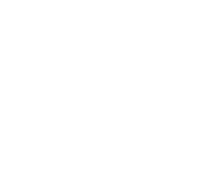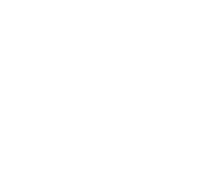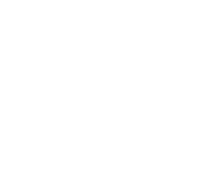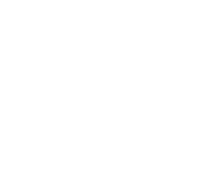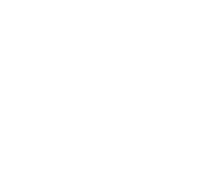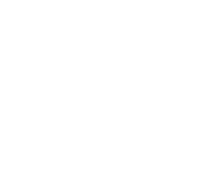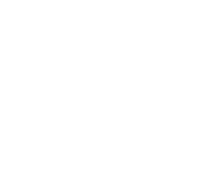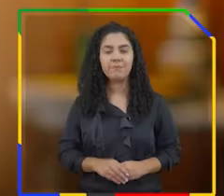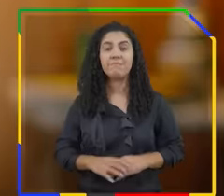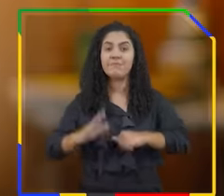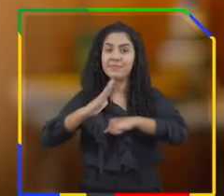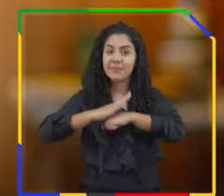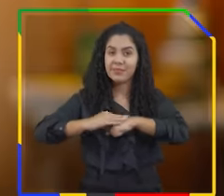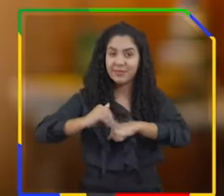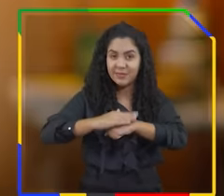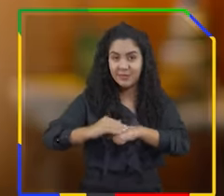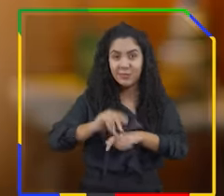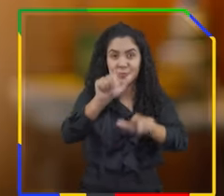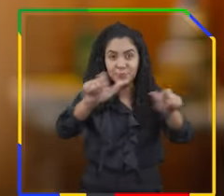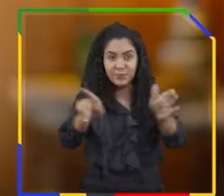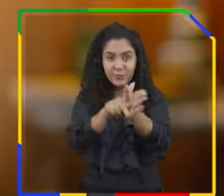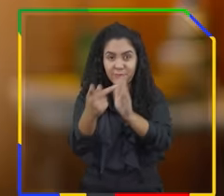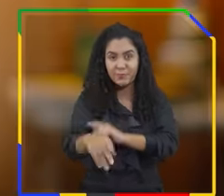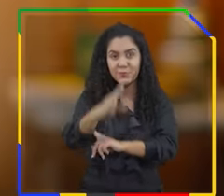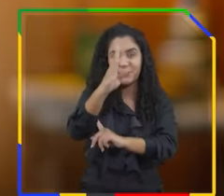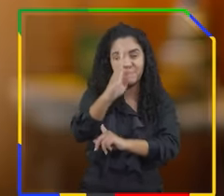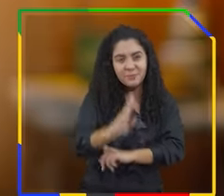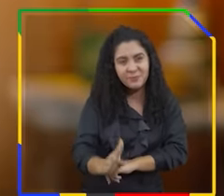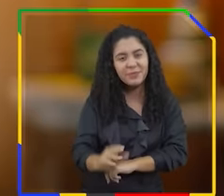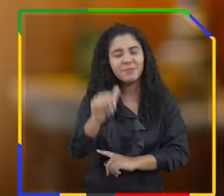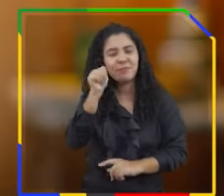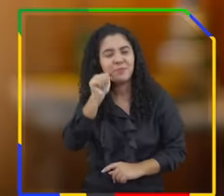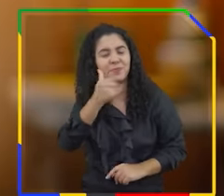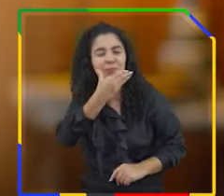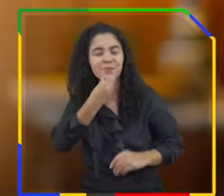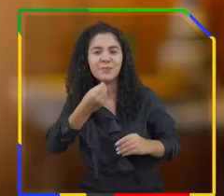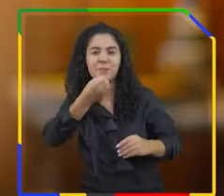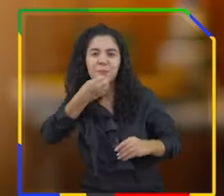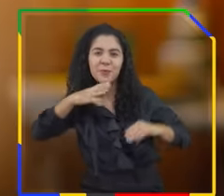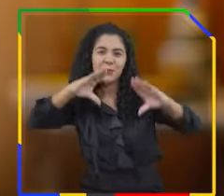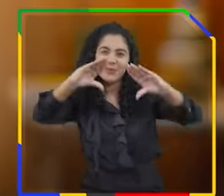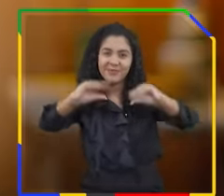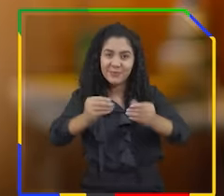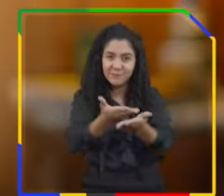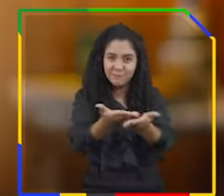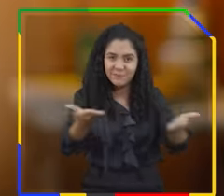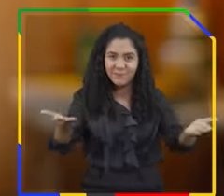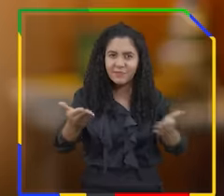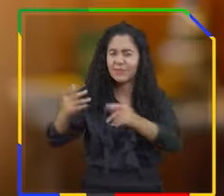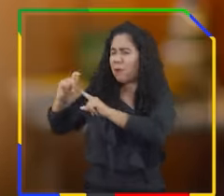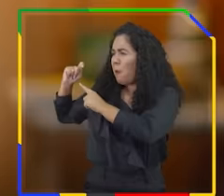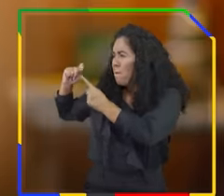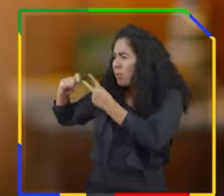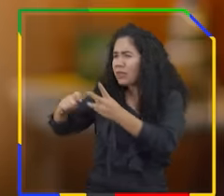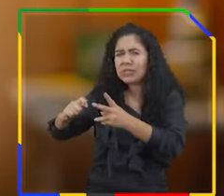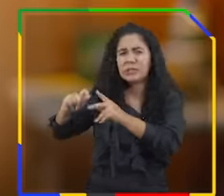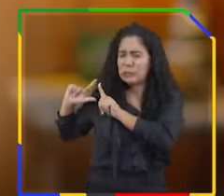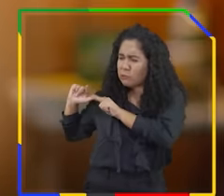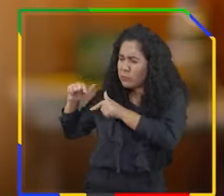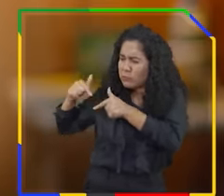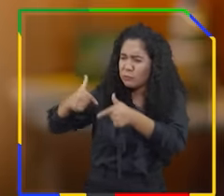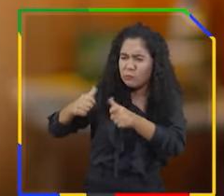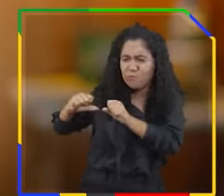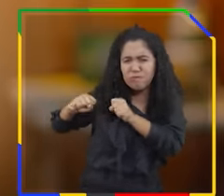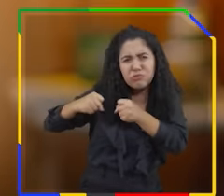Haddad. Queridos brasileiros, queridas brasileiras, boa noite. Nos últimos meses, trabalhamos